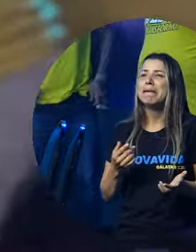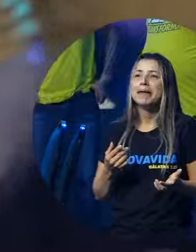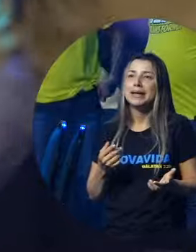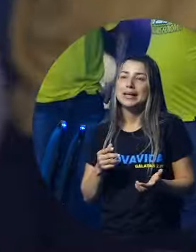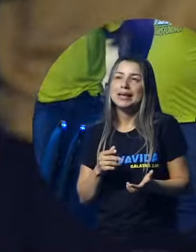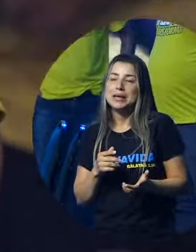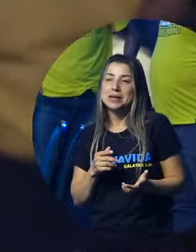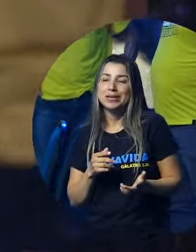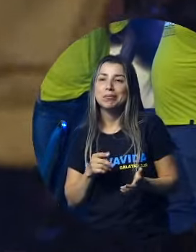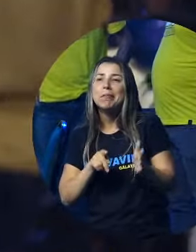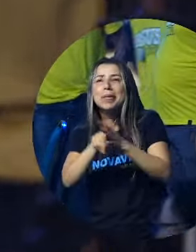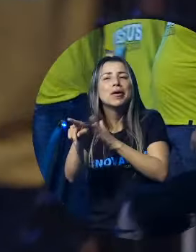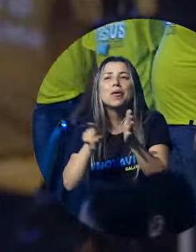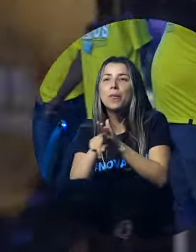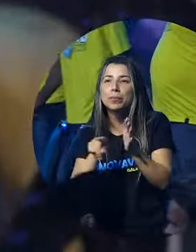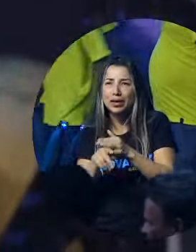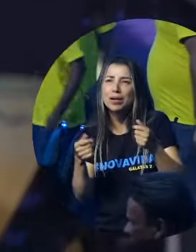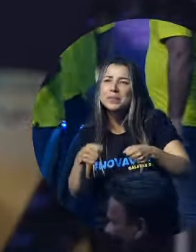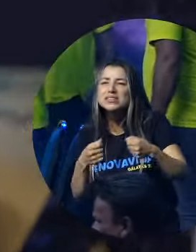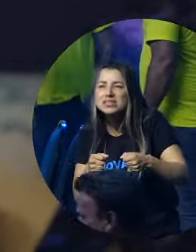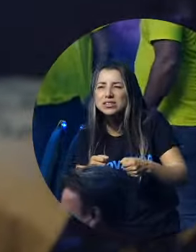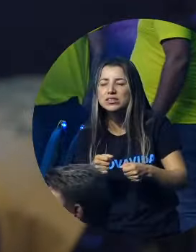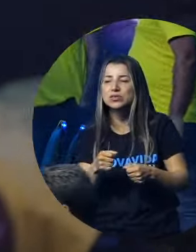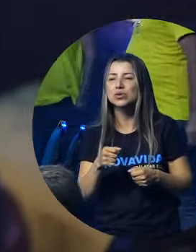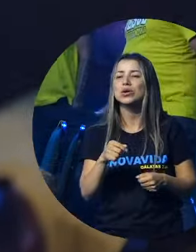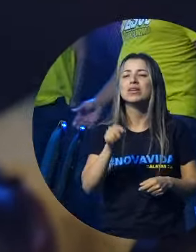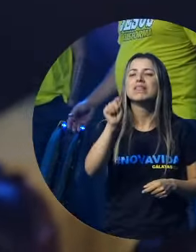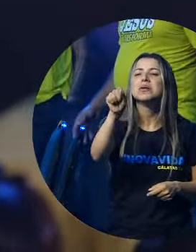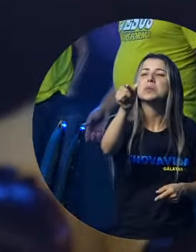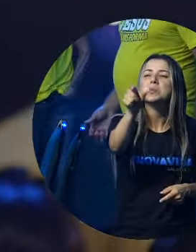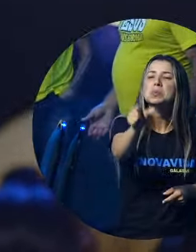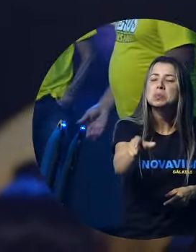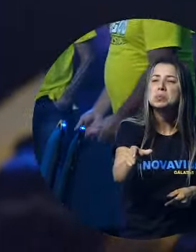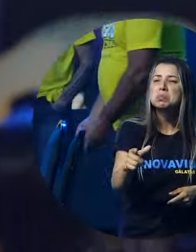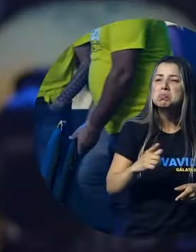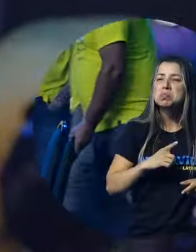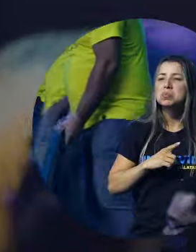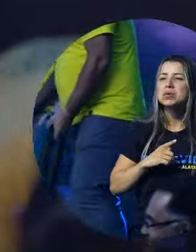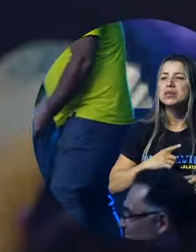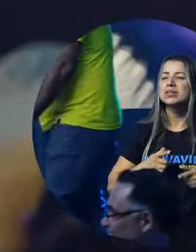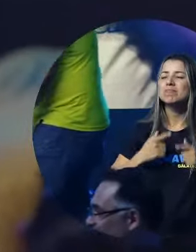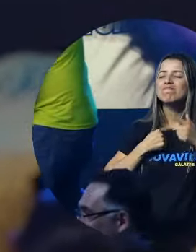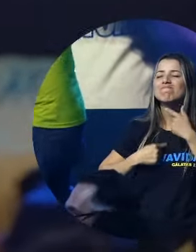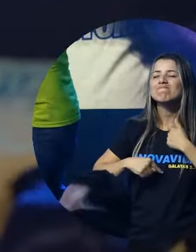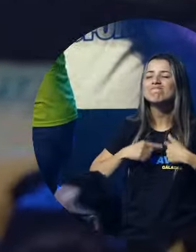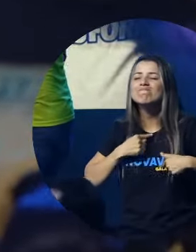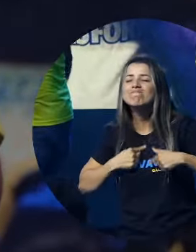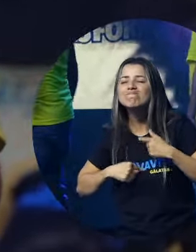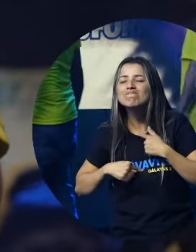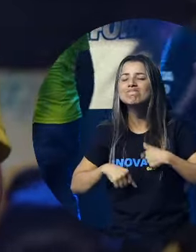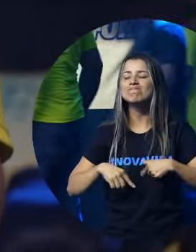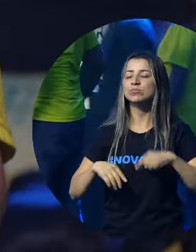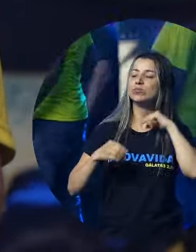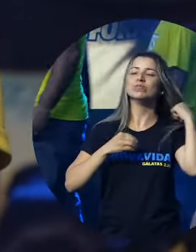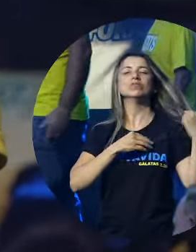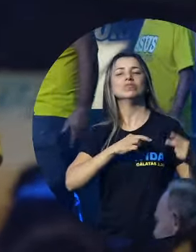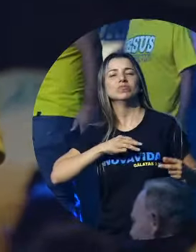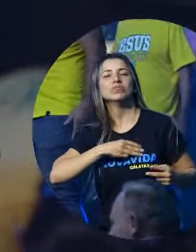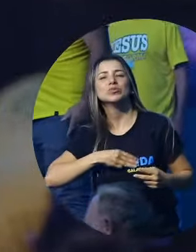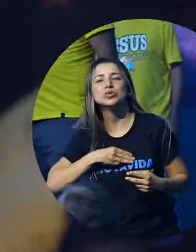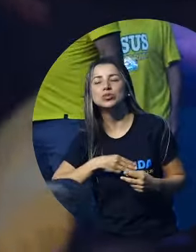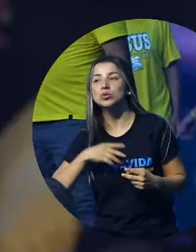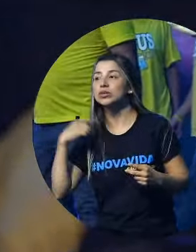tem chamado missionário. Eu queria pedir esse auditório para orar agora. Meus irmãos, nós estamos com a muralha